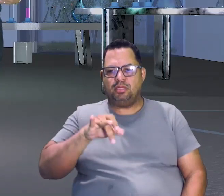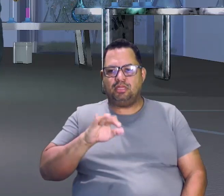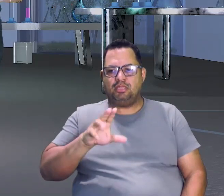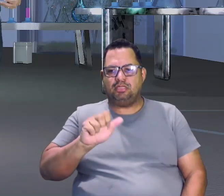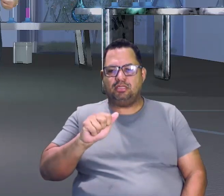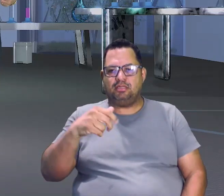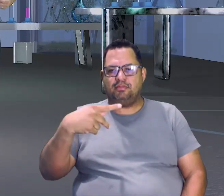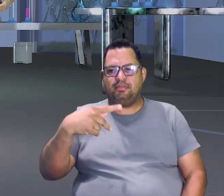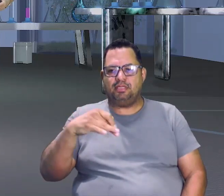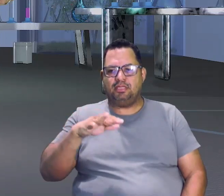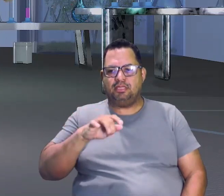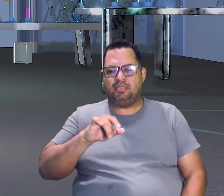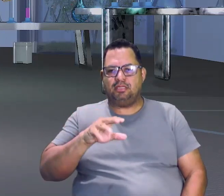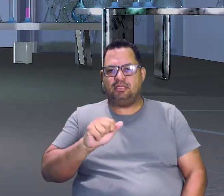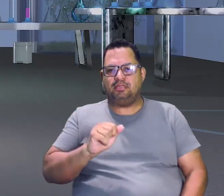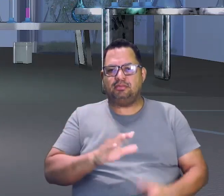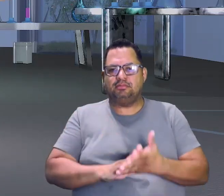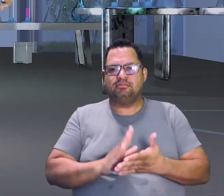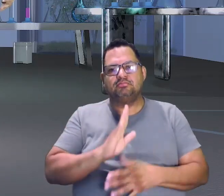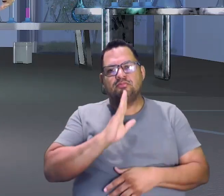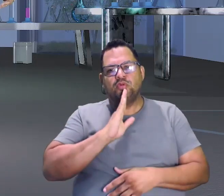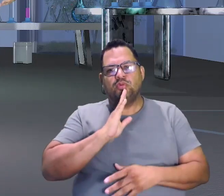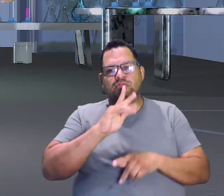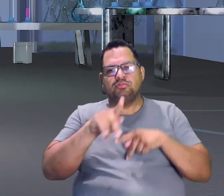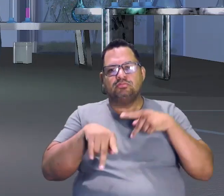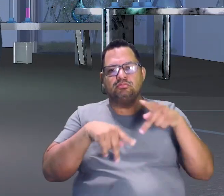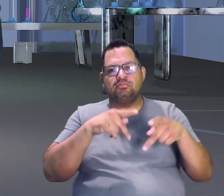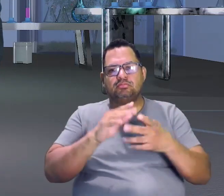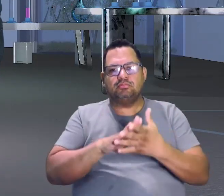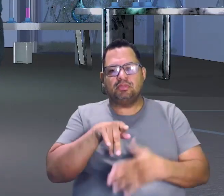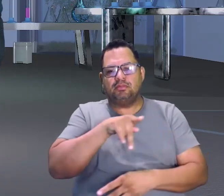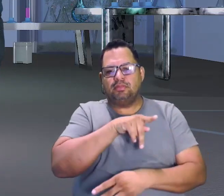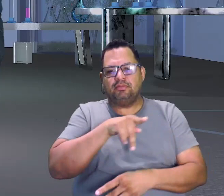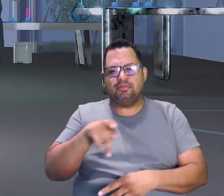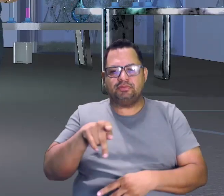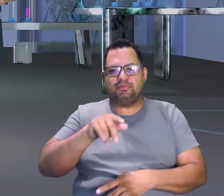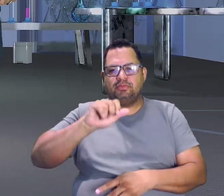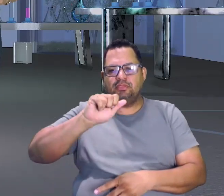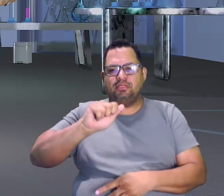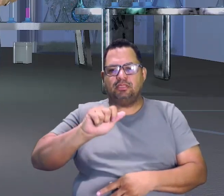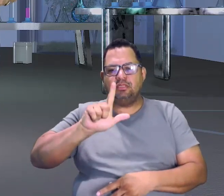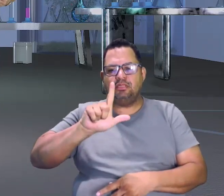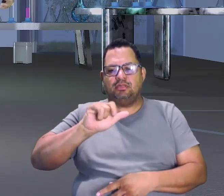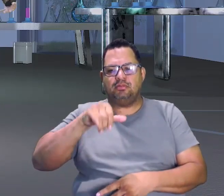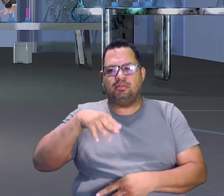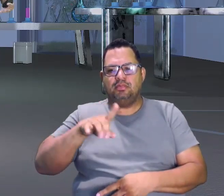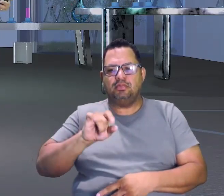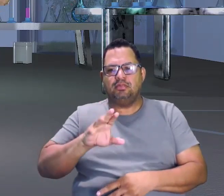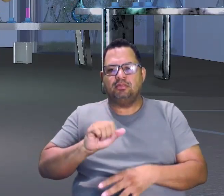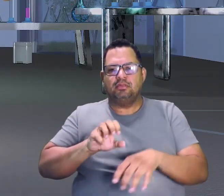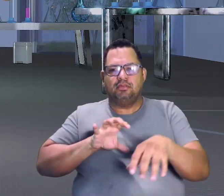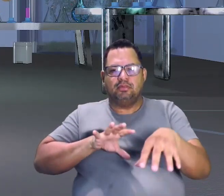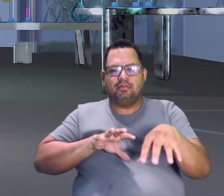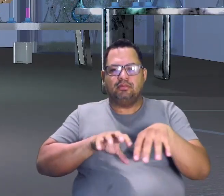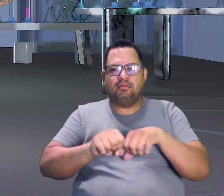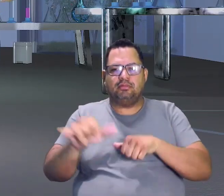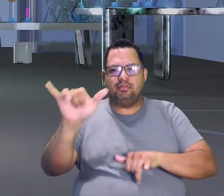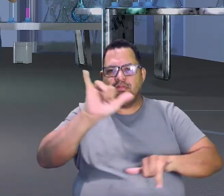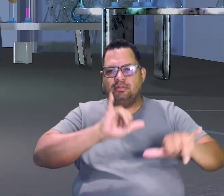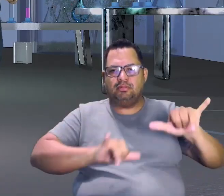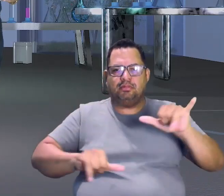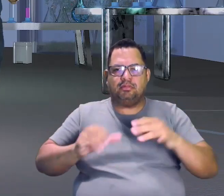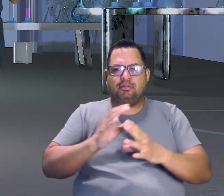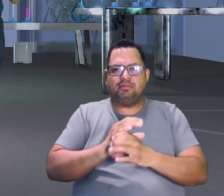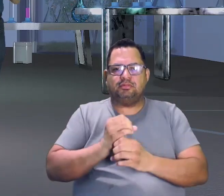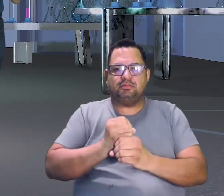popularmente conhecido como professor Almeida, né? Eu sou licenciado em Química, eu sou engenheiro químico e